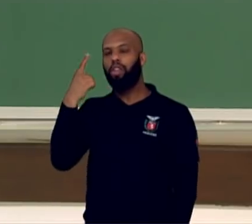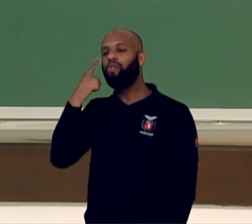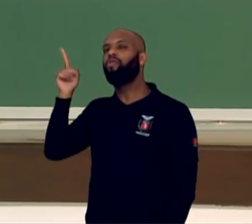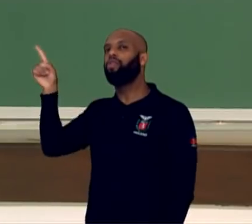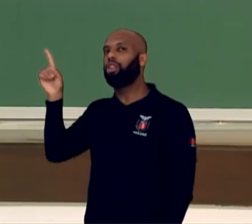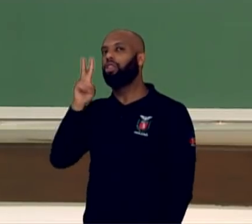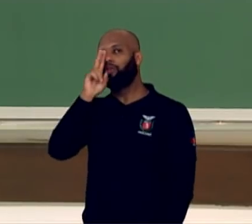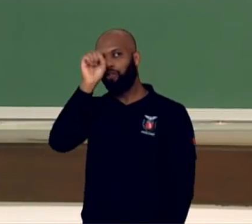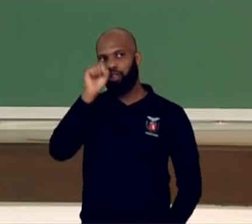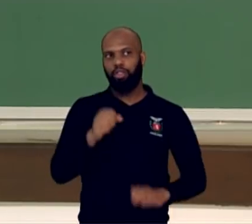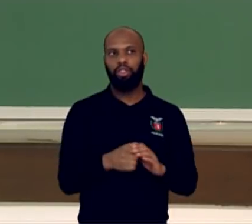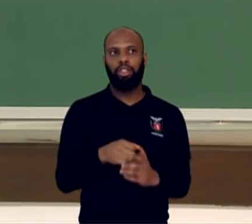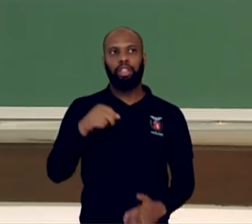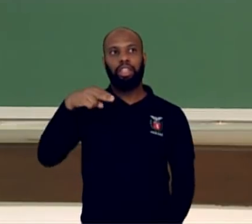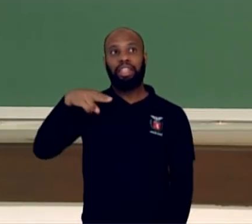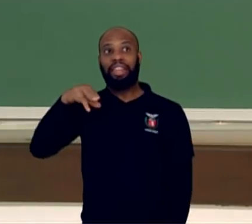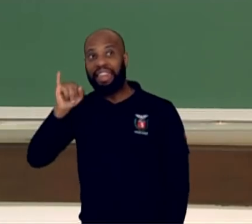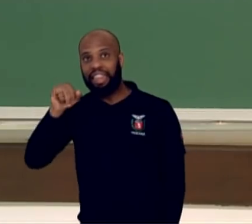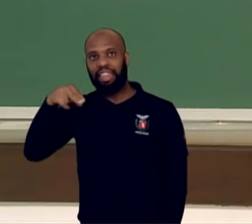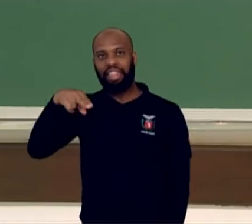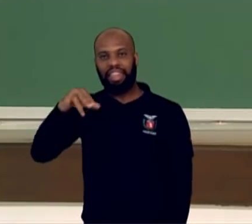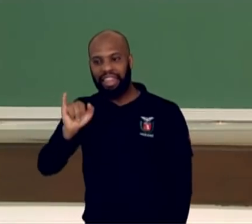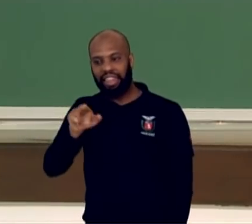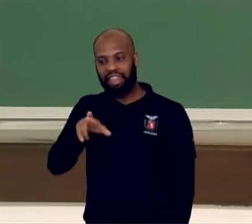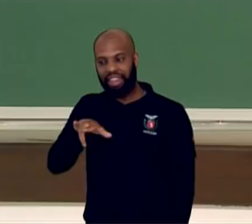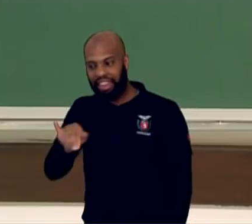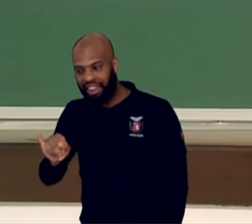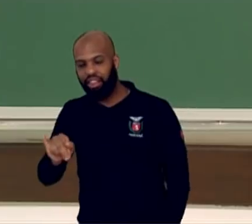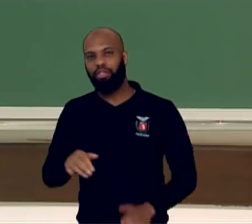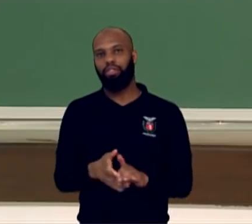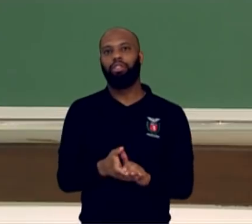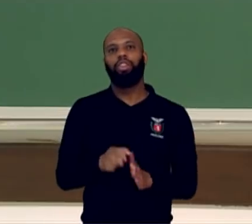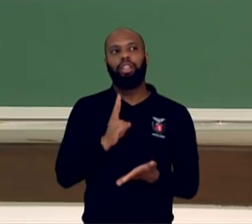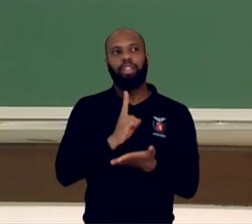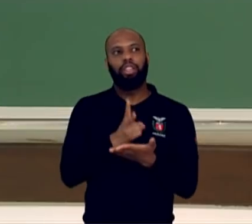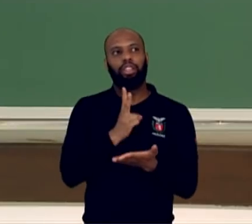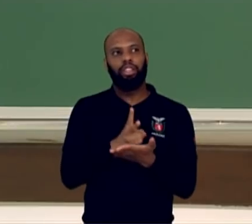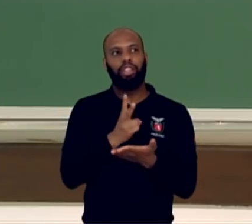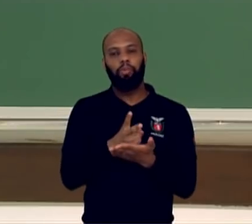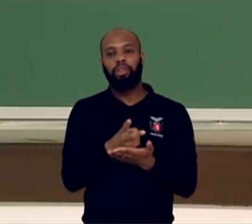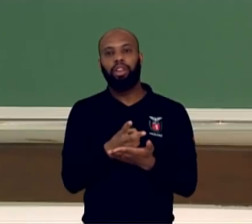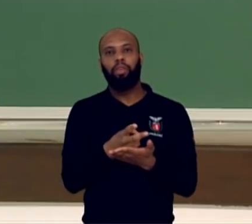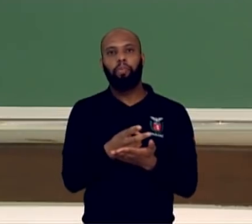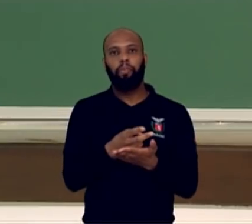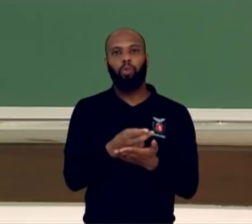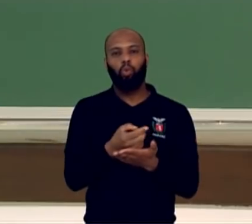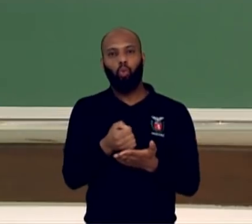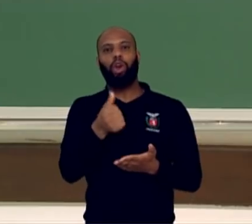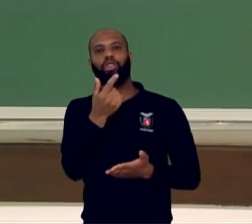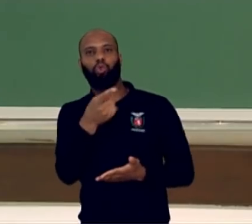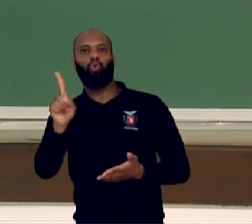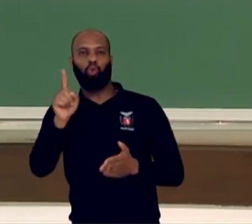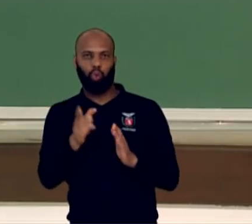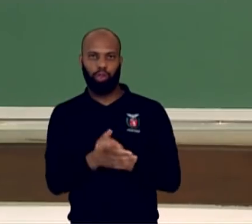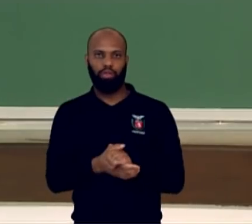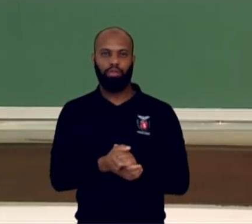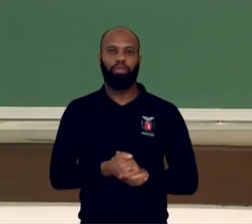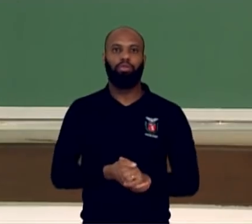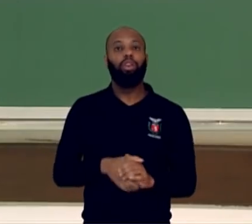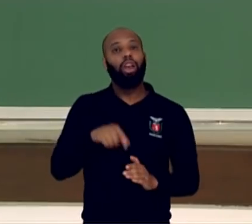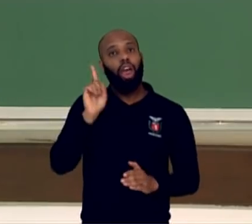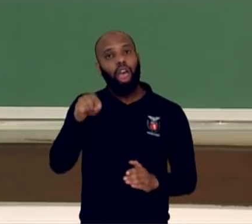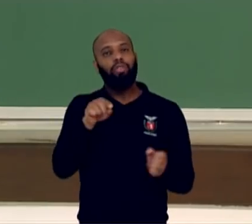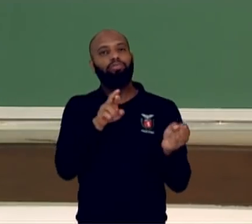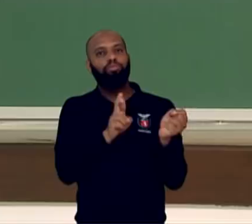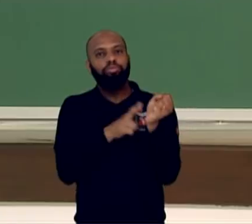pequenina, bailarina. Todas com a sílaba forte na penúltima. Tudo bem? Então, isso é